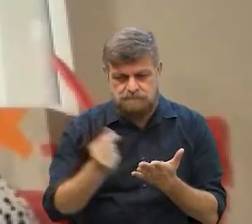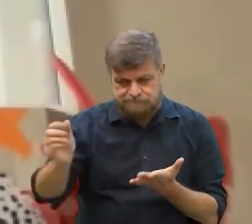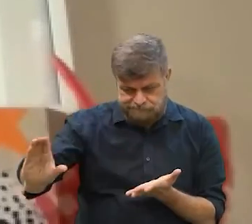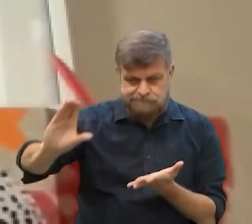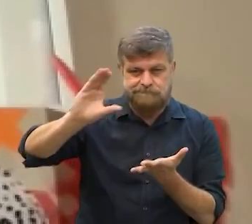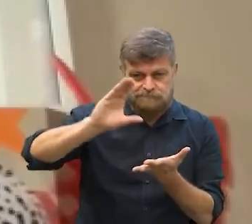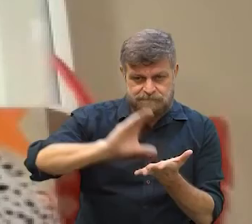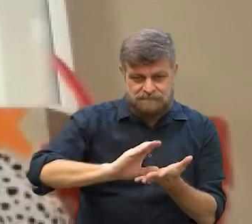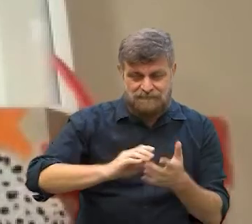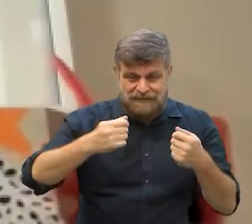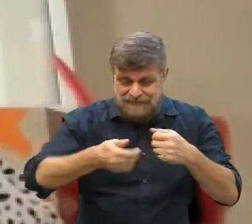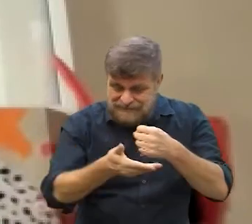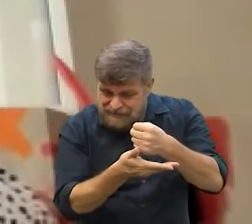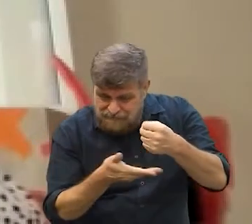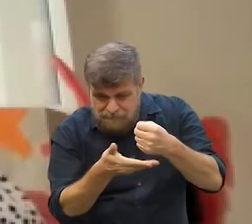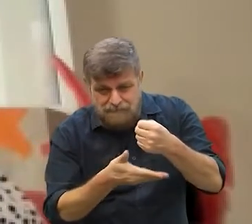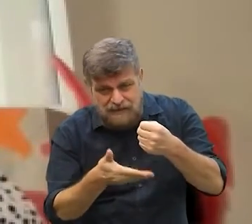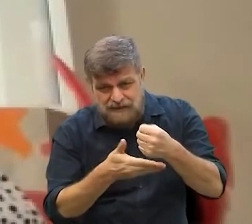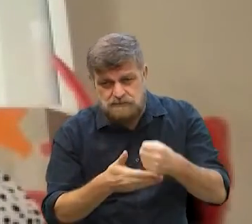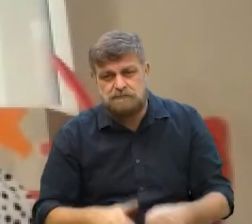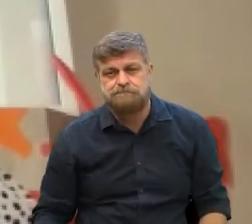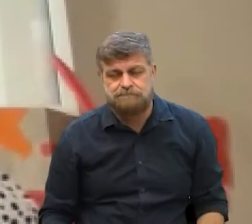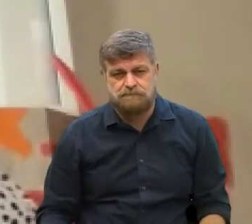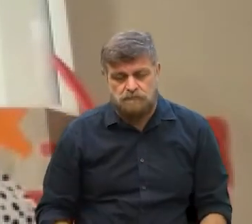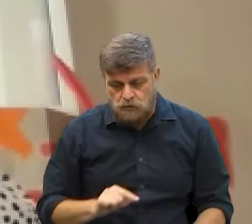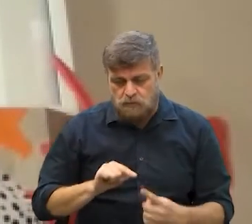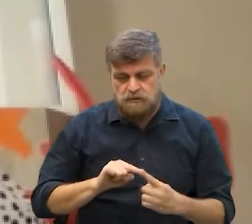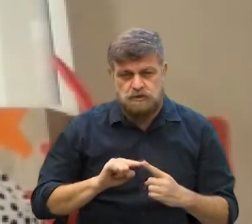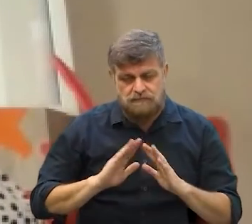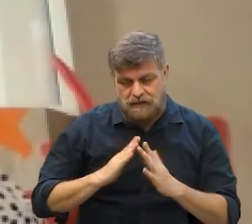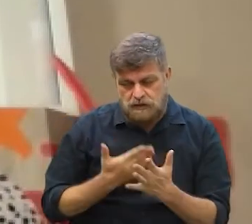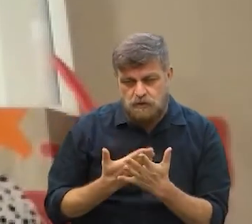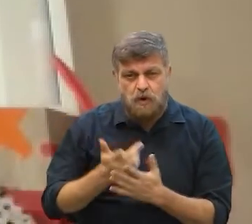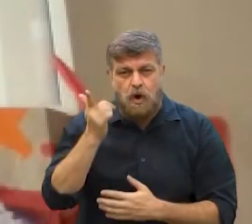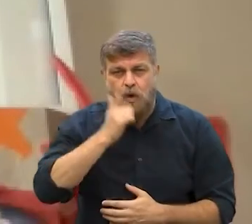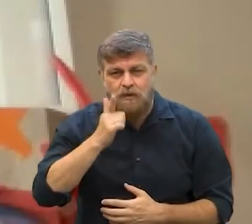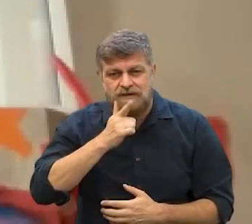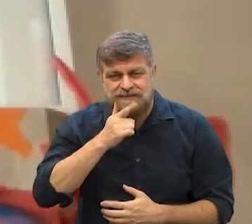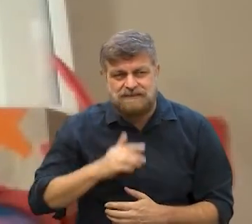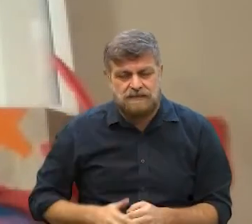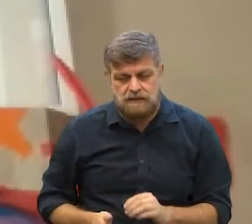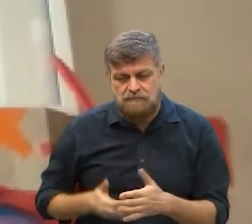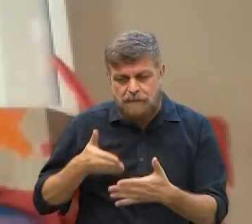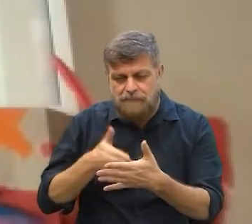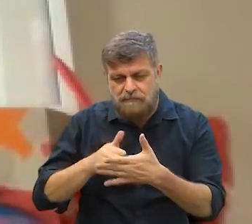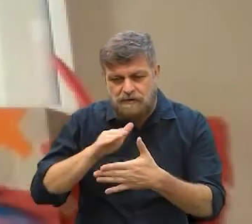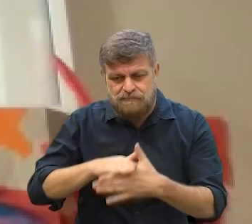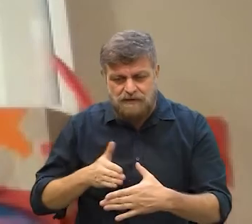condições indispensáveis para que as escolas possam eliminar